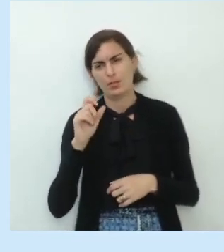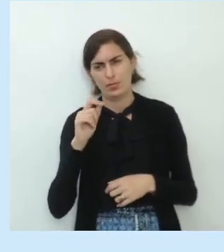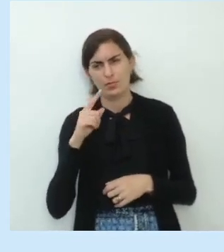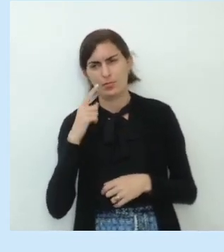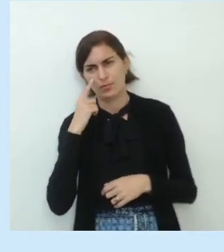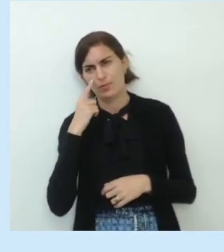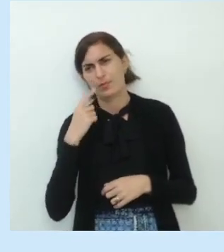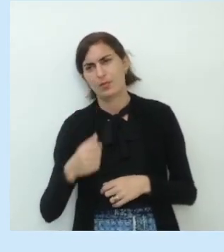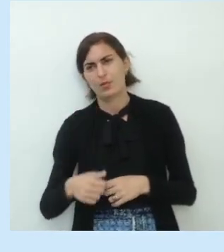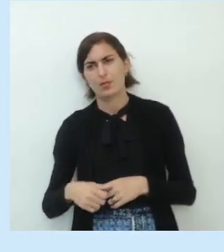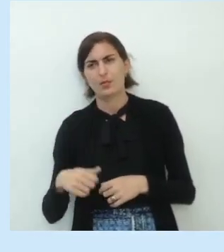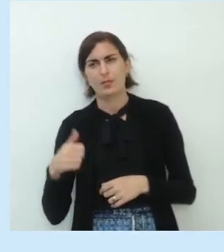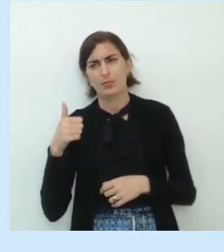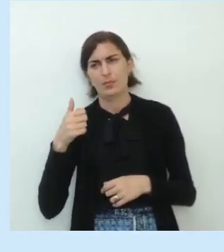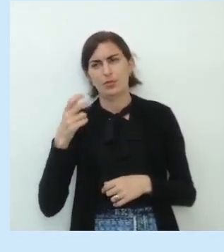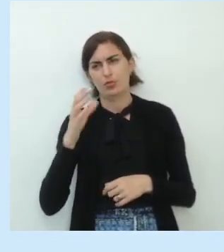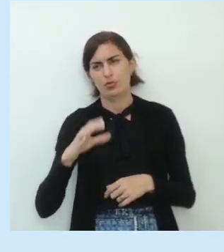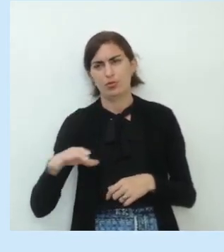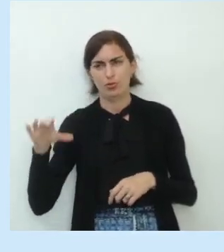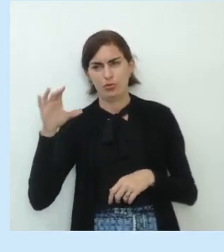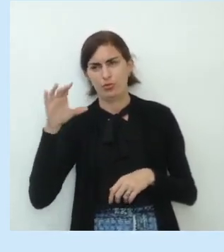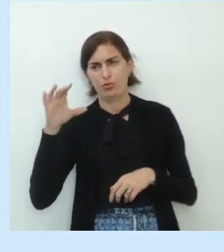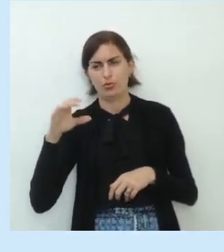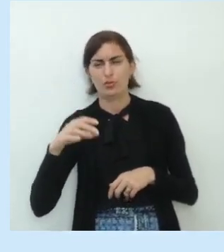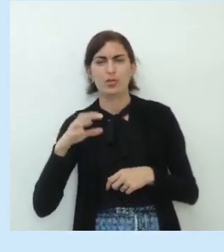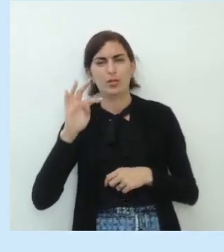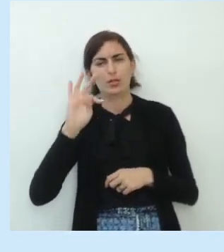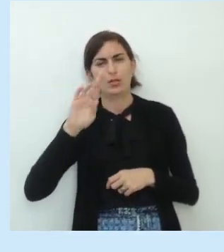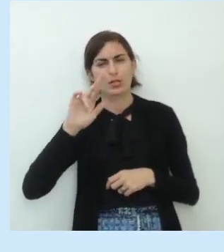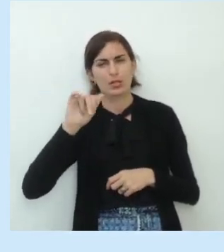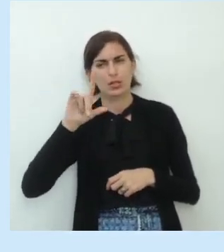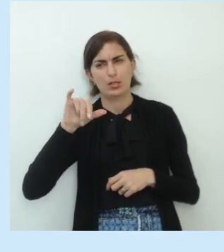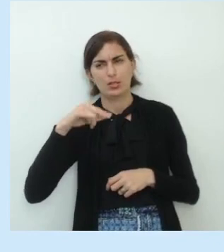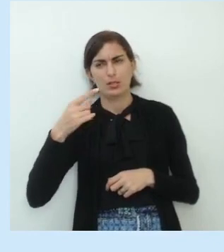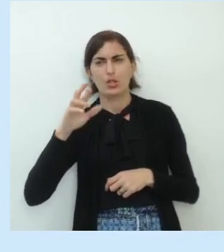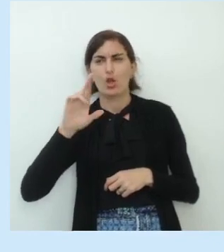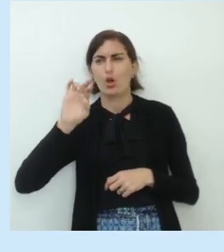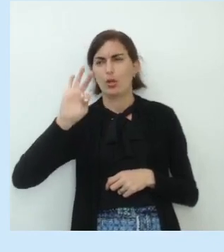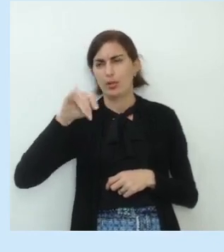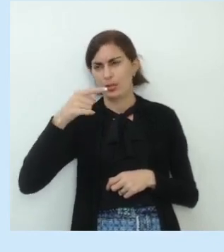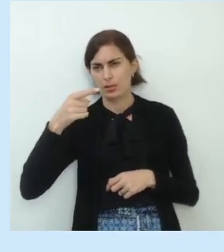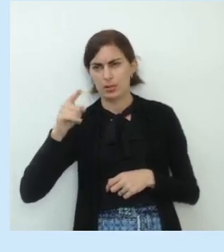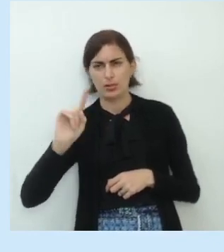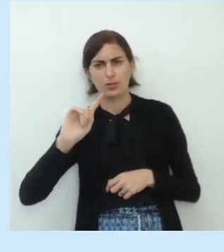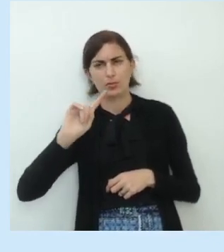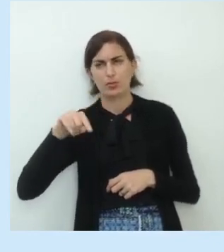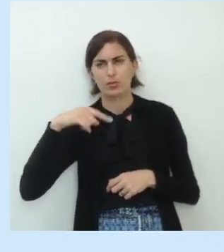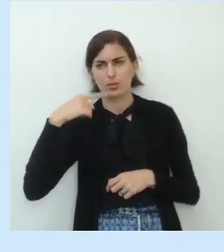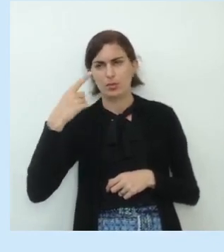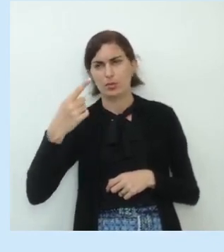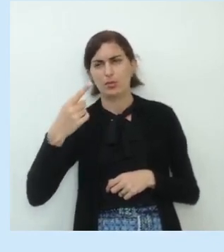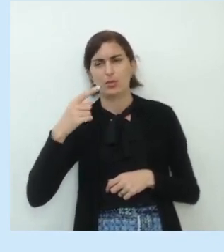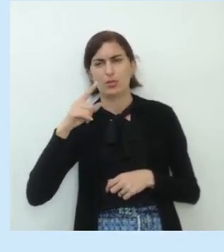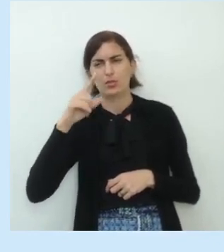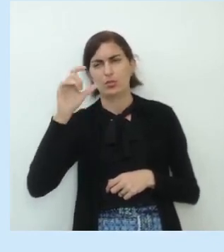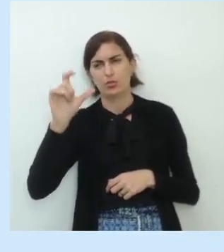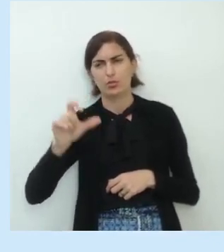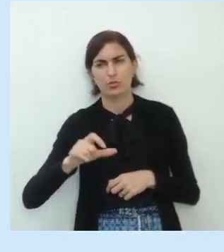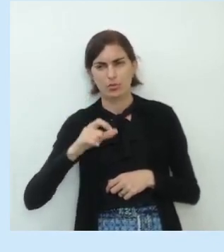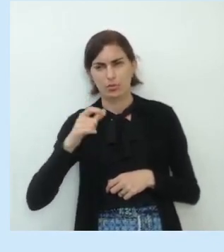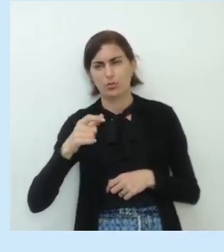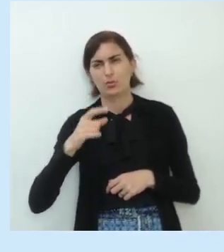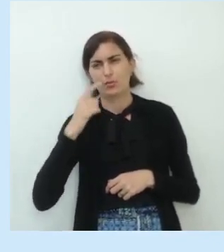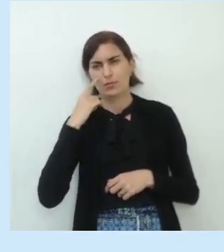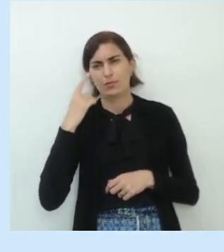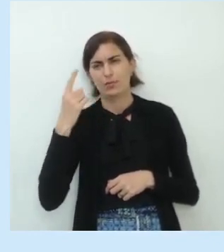tá? Primeira coisa, a gente gira, chamado de translação por rotação, e depois ela vai e se desloca onde